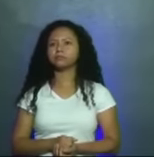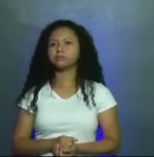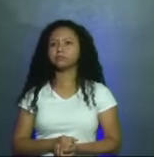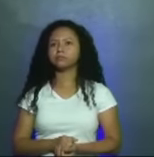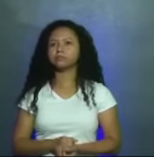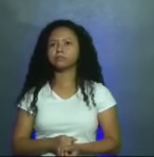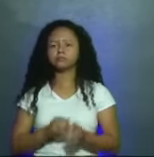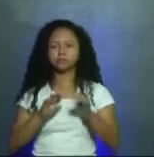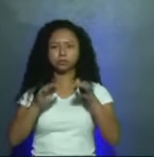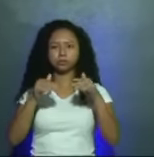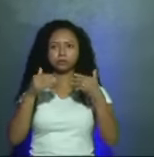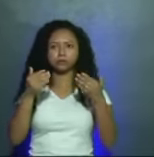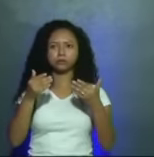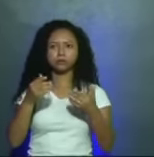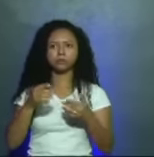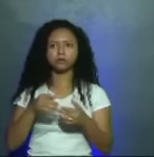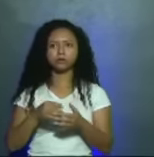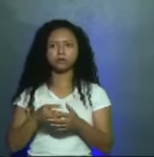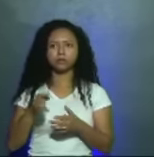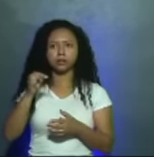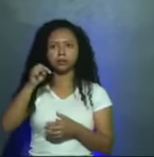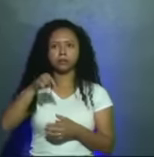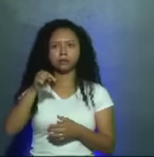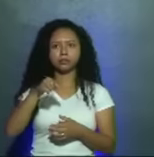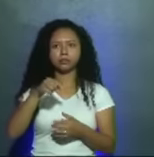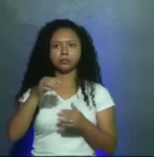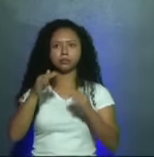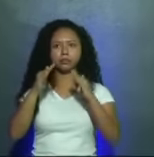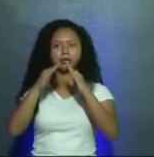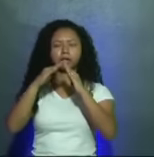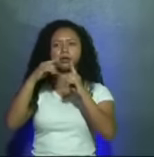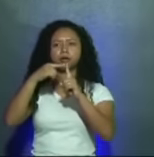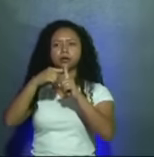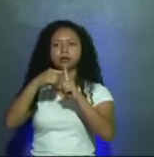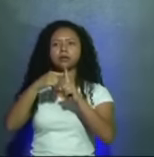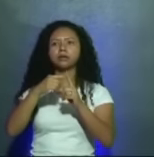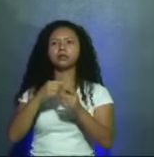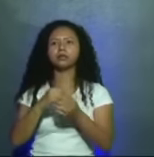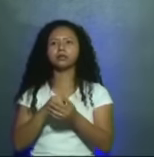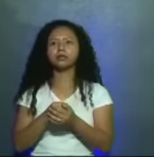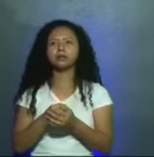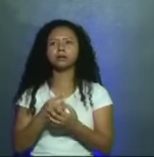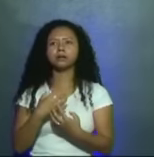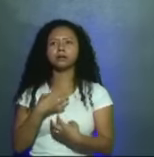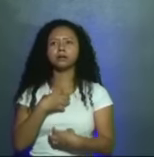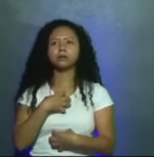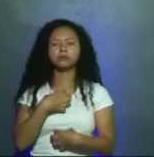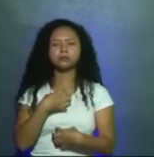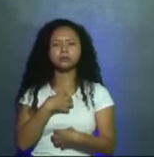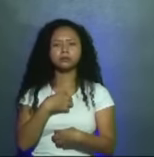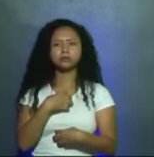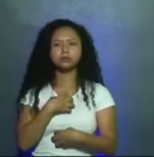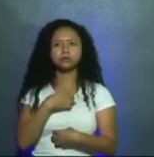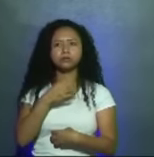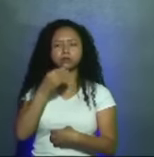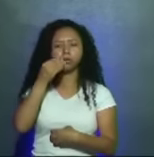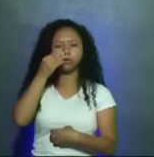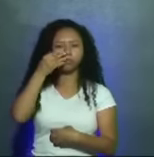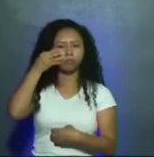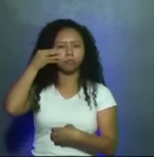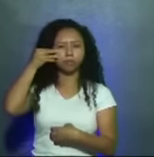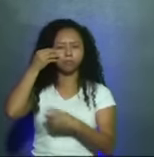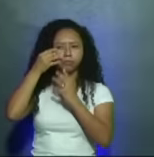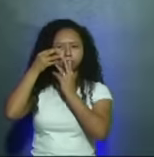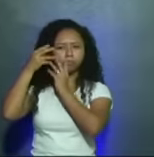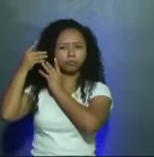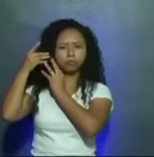Quando eu estava aqui na igreja, né, eu comecei a sentir uns repuxados. Eu sinto uns repuxados assim no olho, né, começa a tremer,